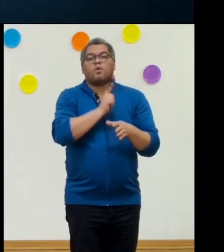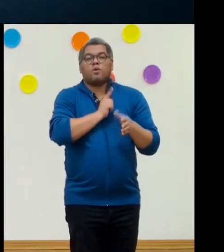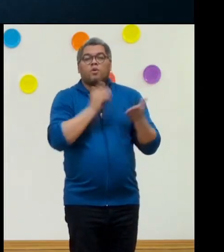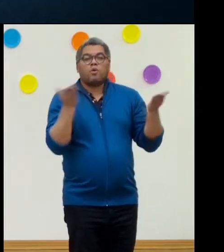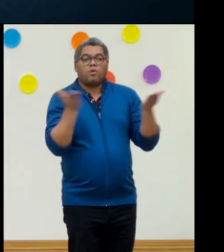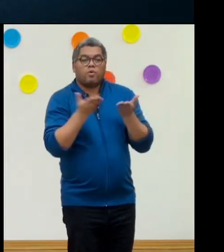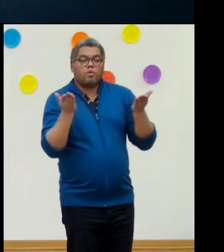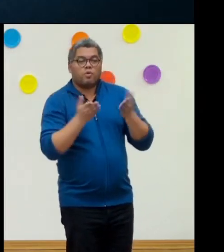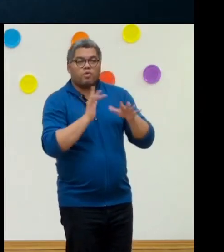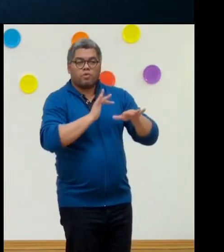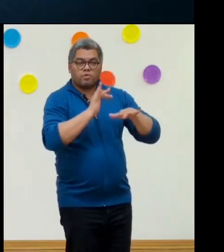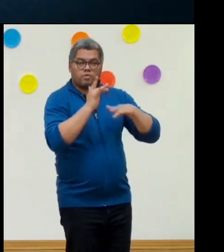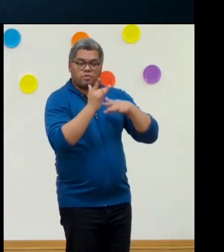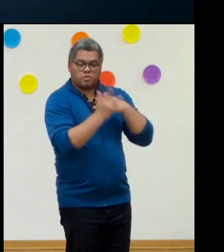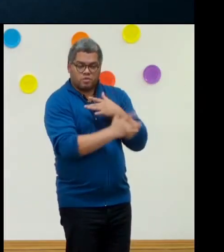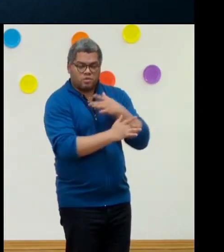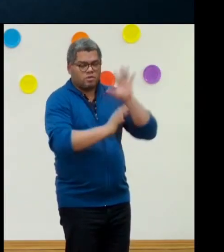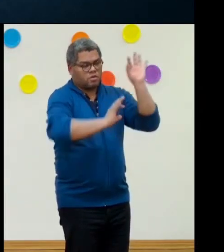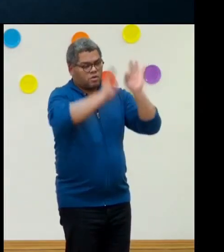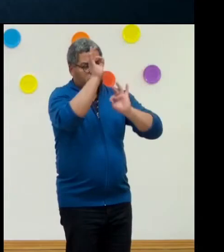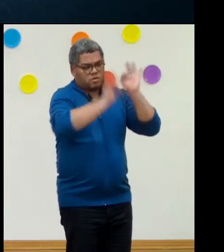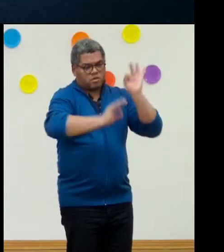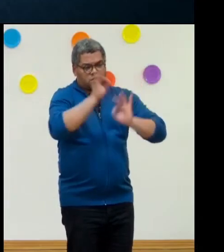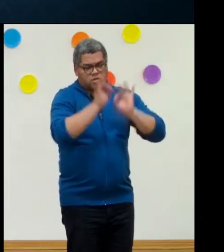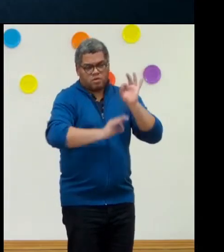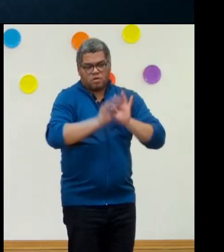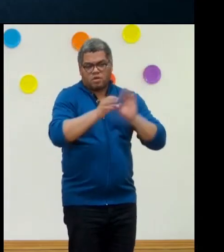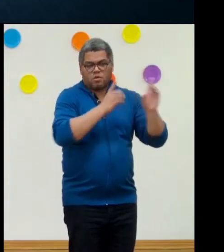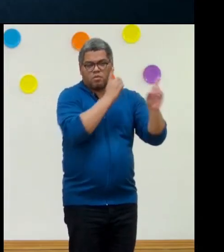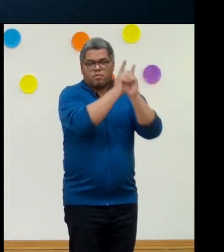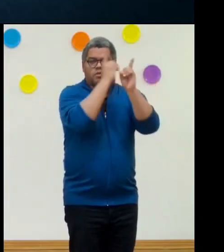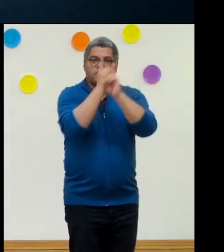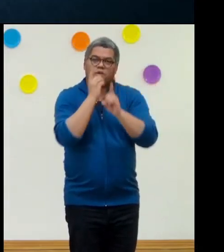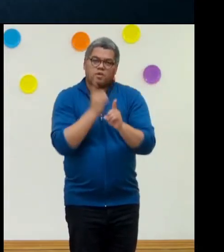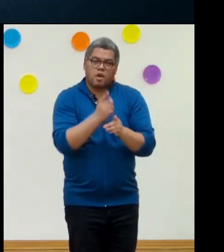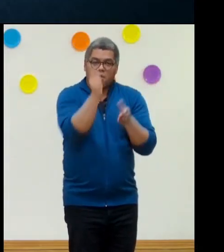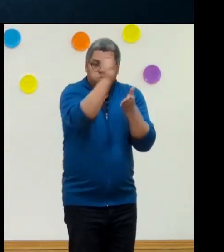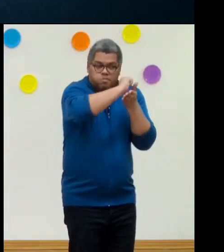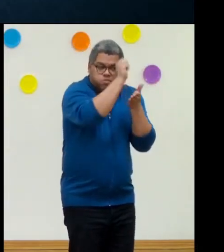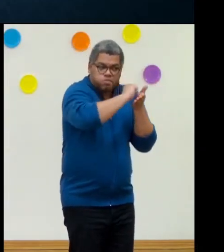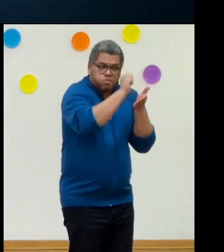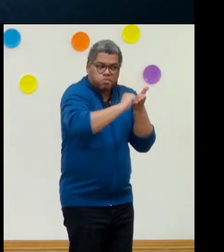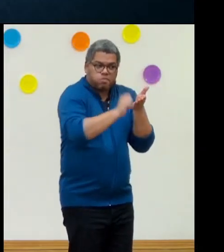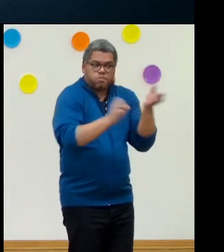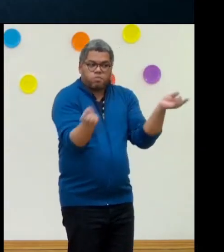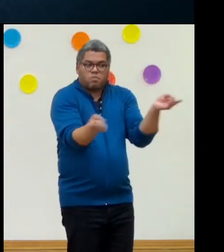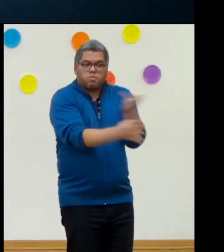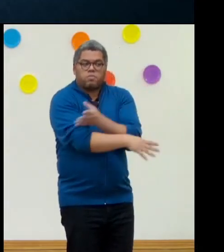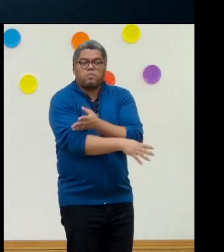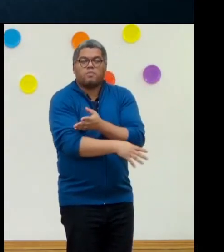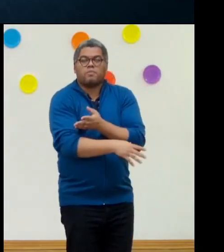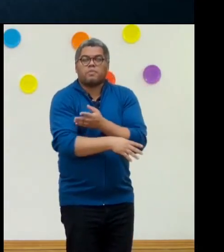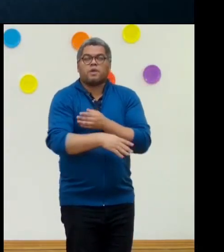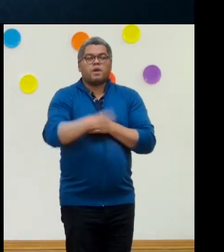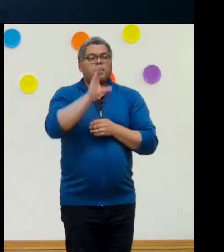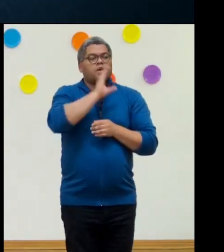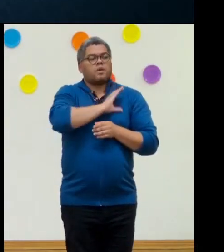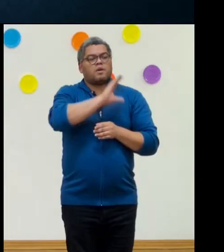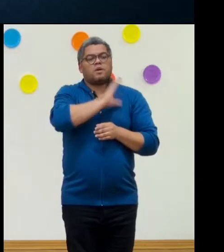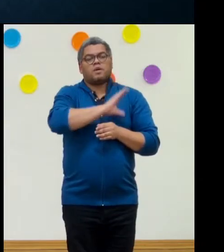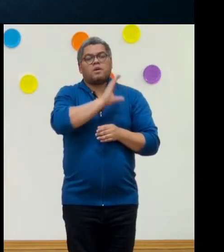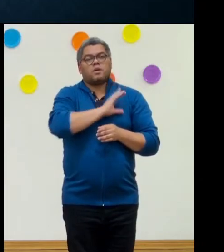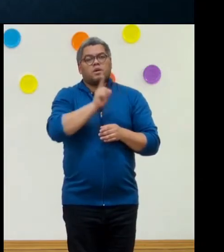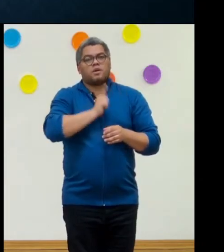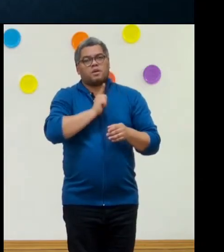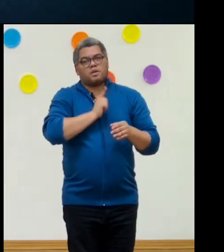para apagar, ele apaga. Você lê e ele apaga. Isso já existe. No Canadá, em 2002, foi criada uma